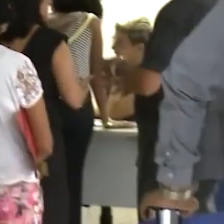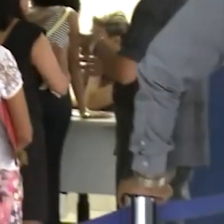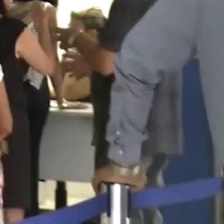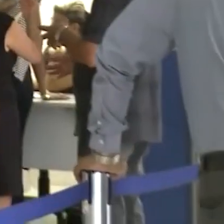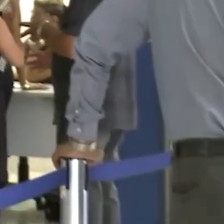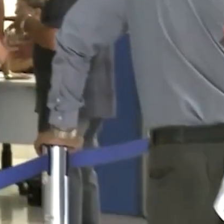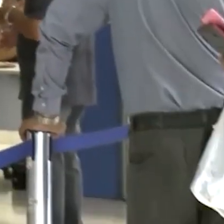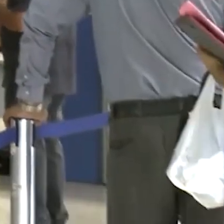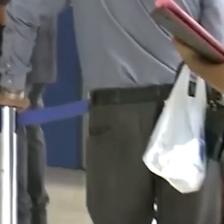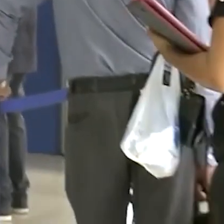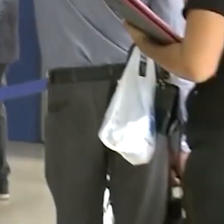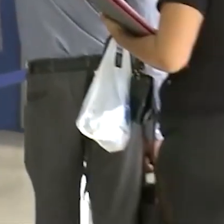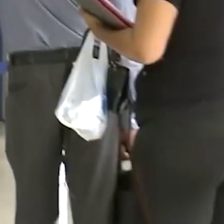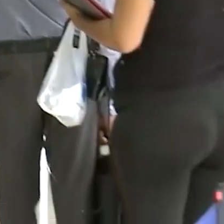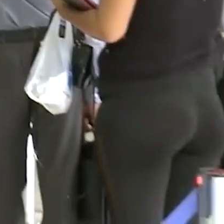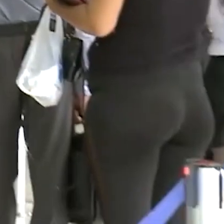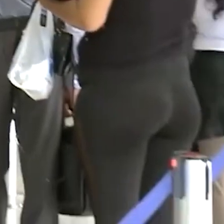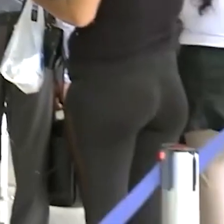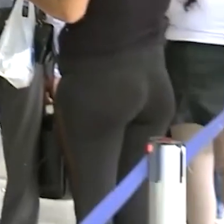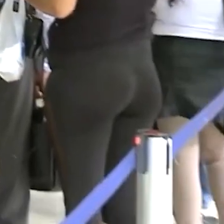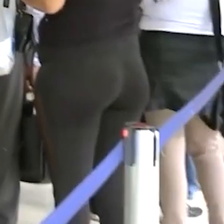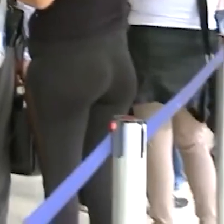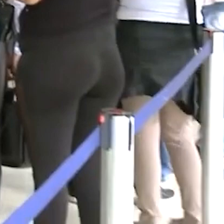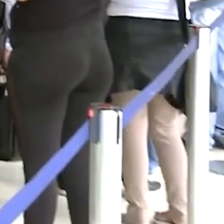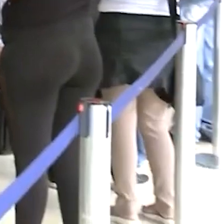correm no INSS.